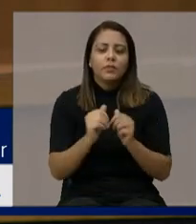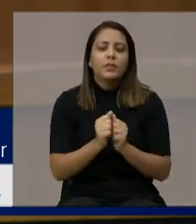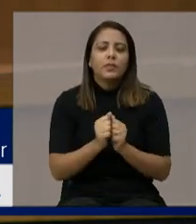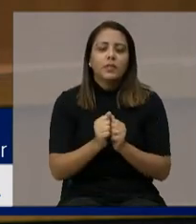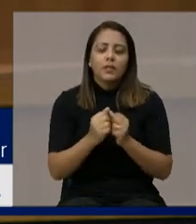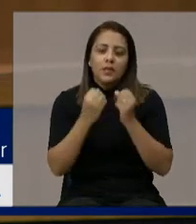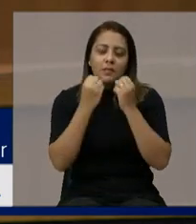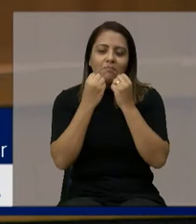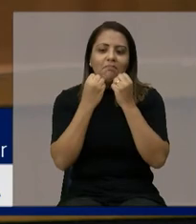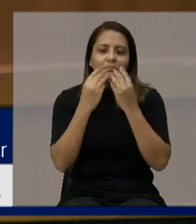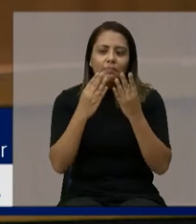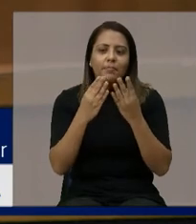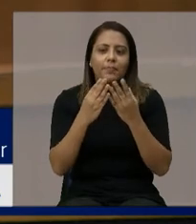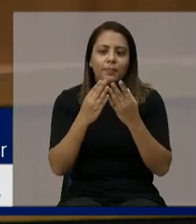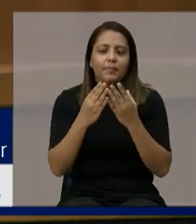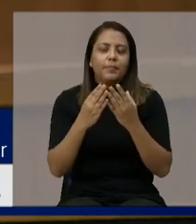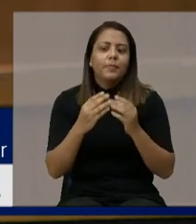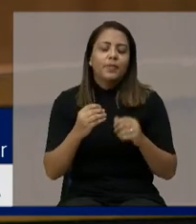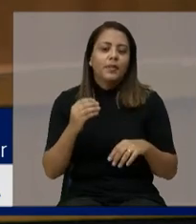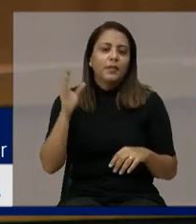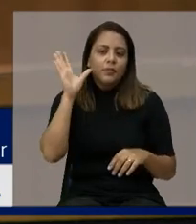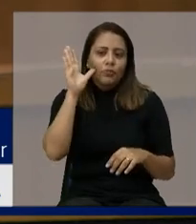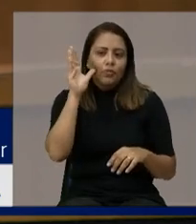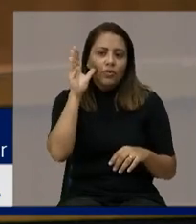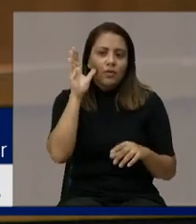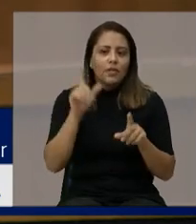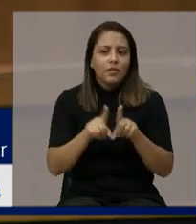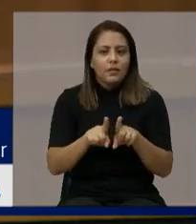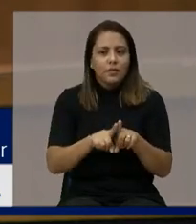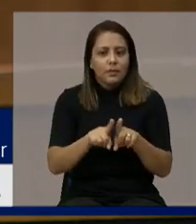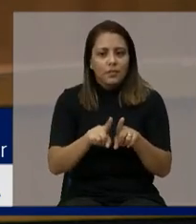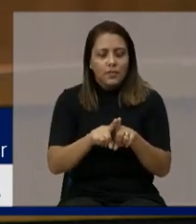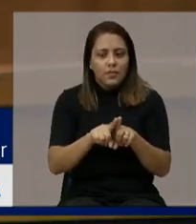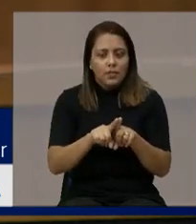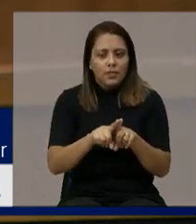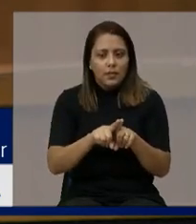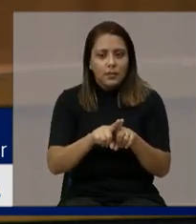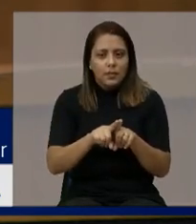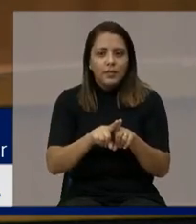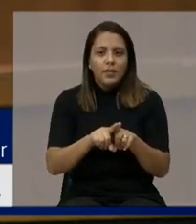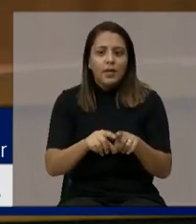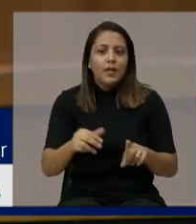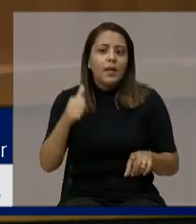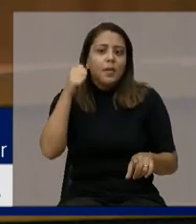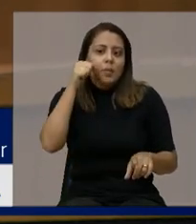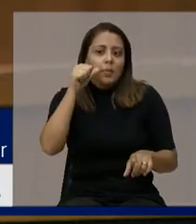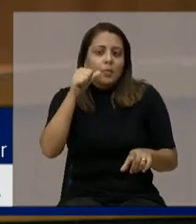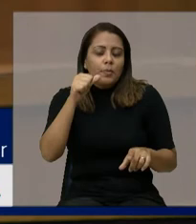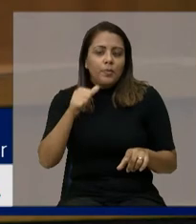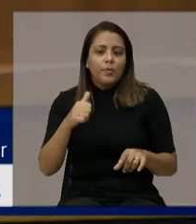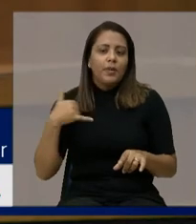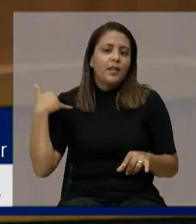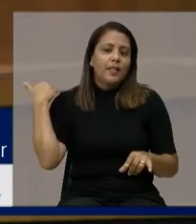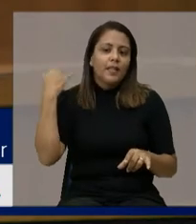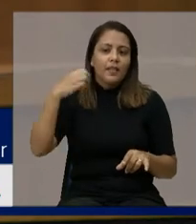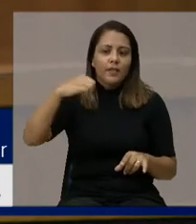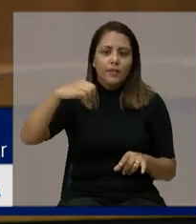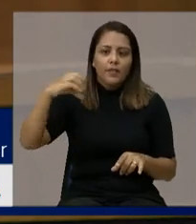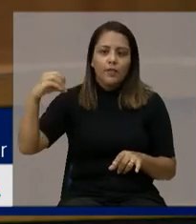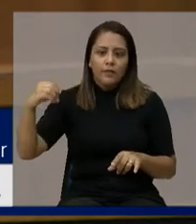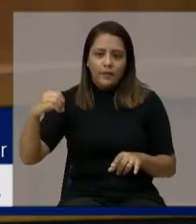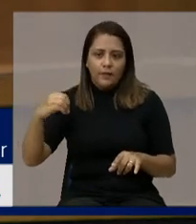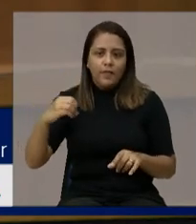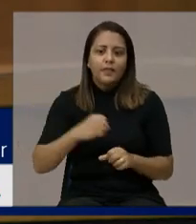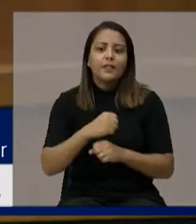bastante curioso hoje no Reino Unido, todo mundo acompanhou, uma idosa de 90 anos e o senhor William